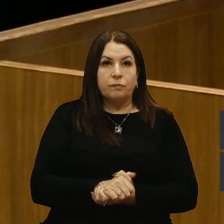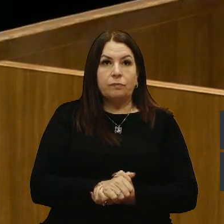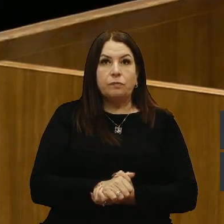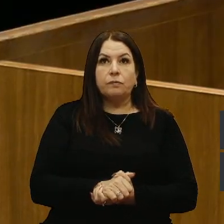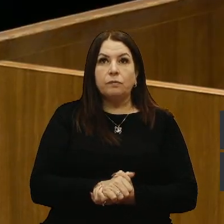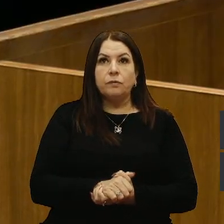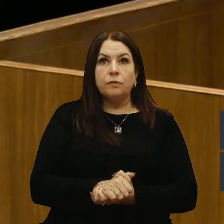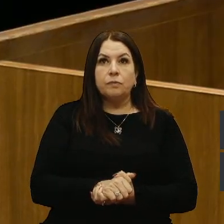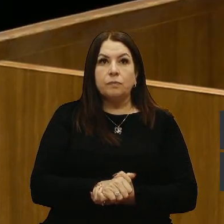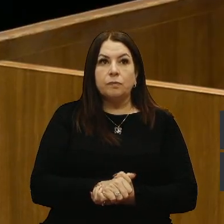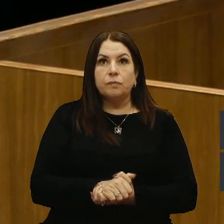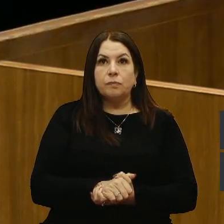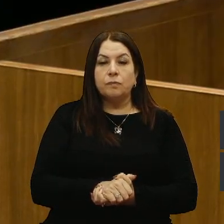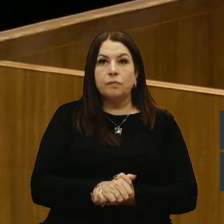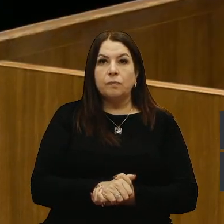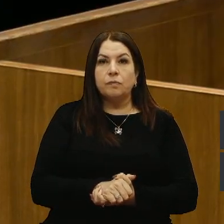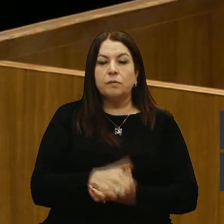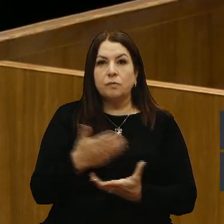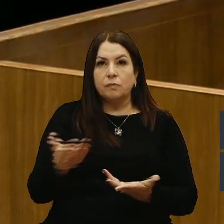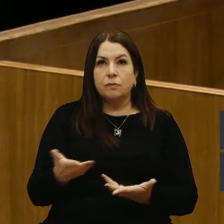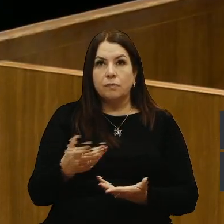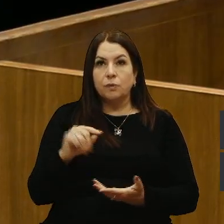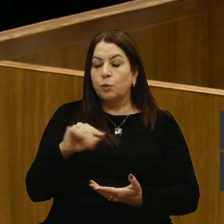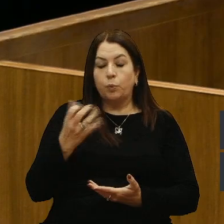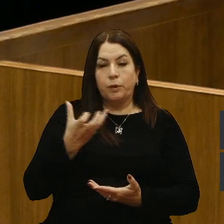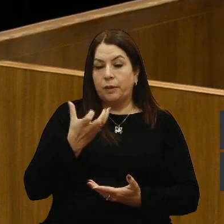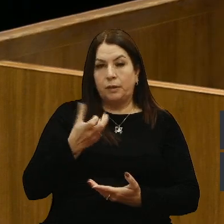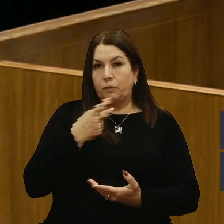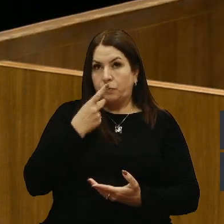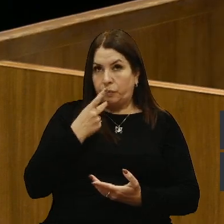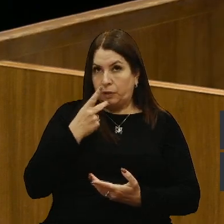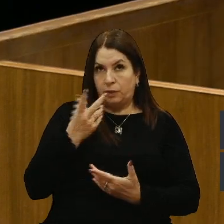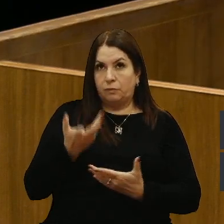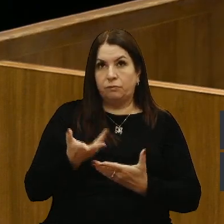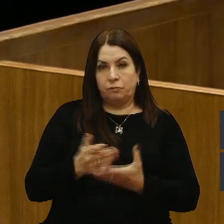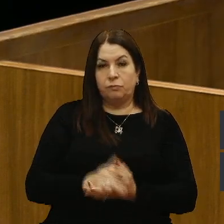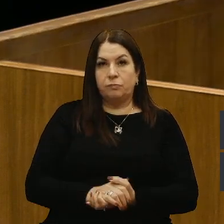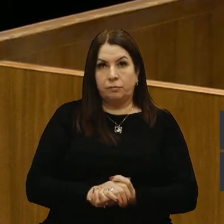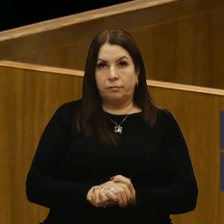Outra coisa que eu não queria entrar nesse